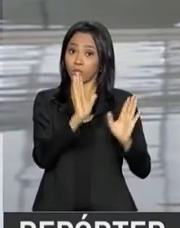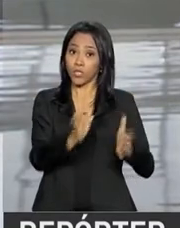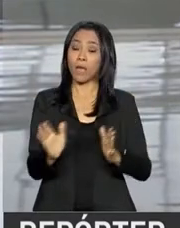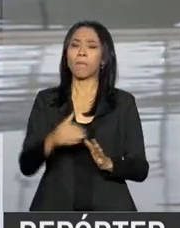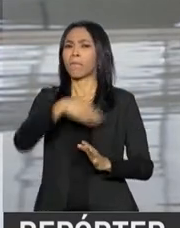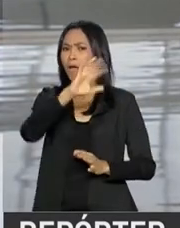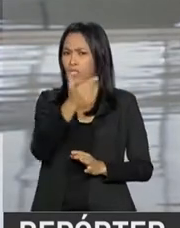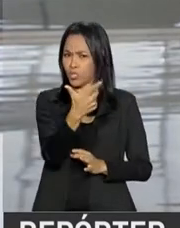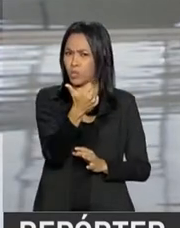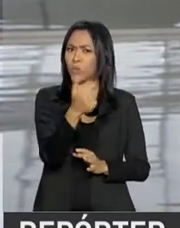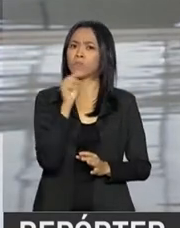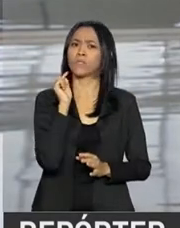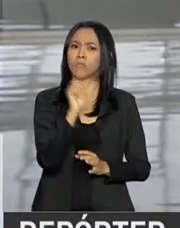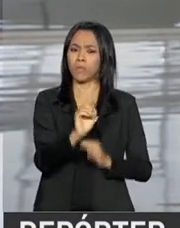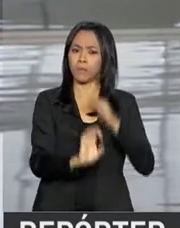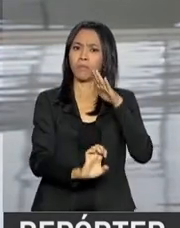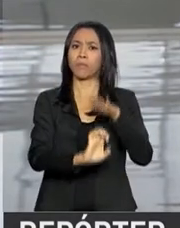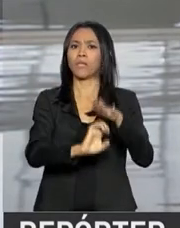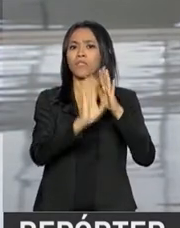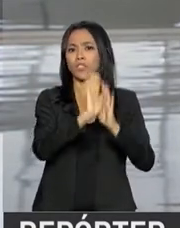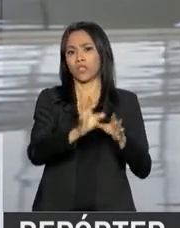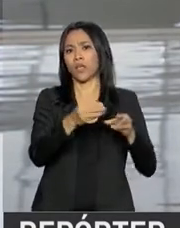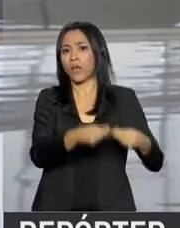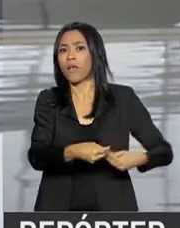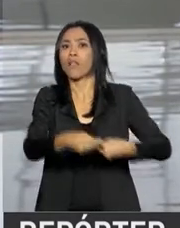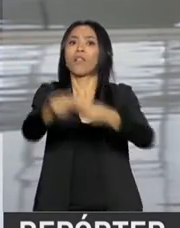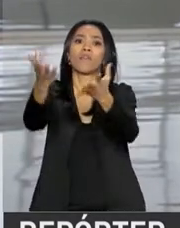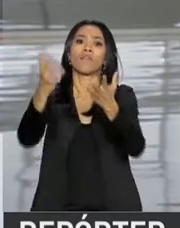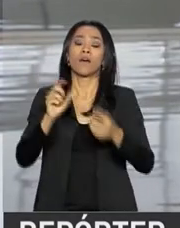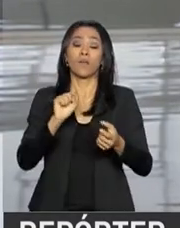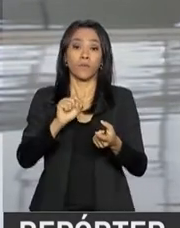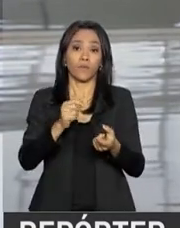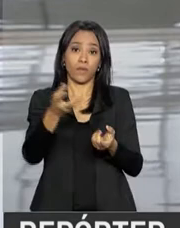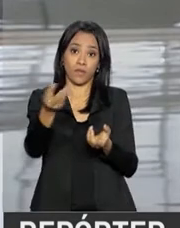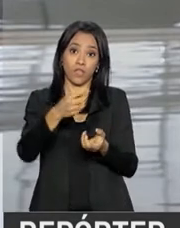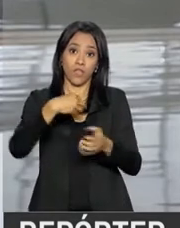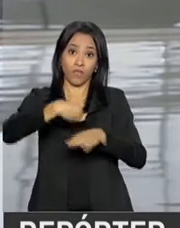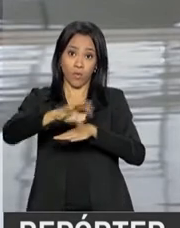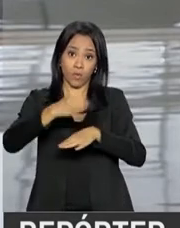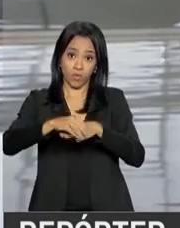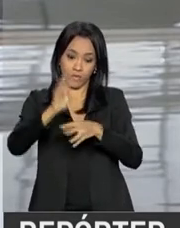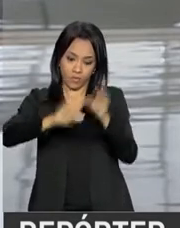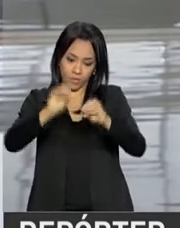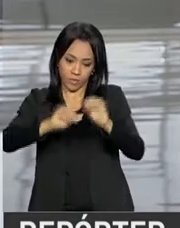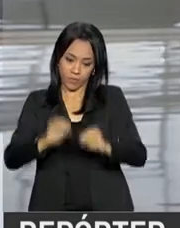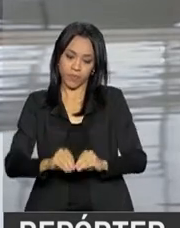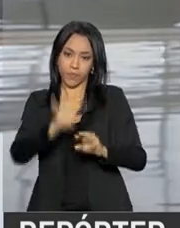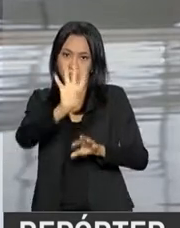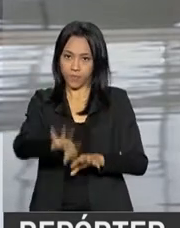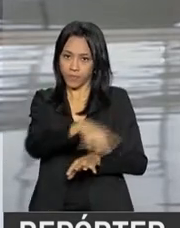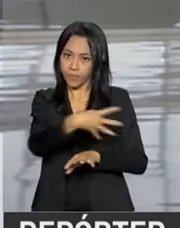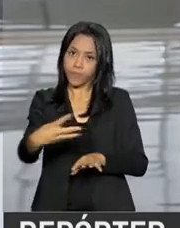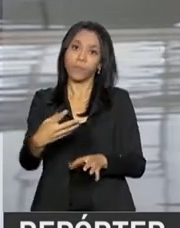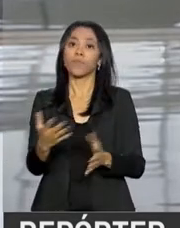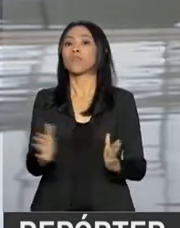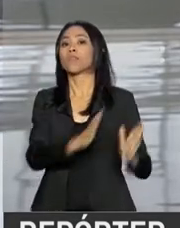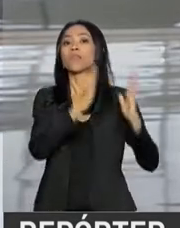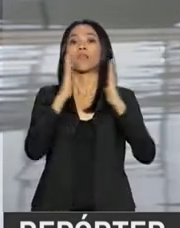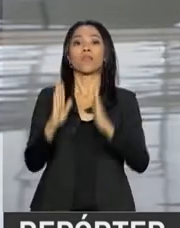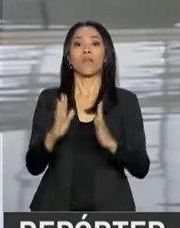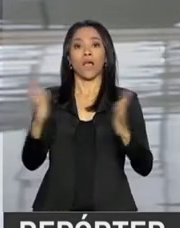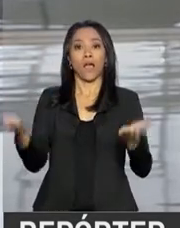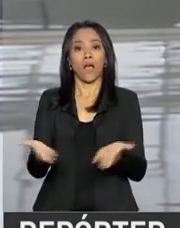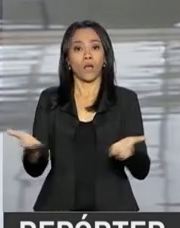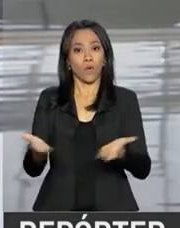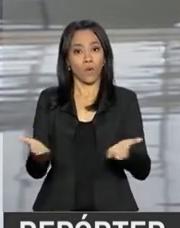enviaram informações relativas a cadastros do empregador e tabelas o próximo passo como passo do